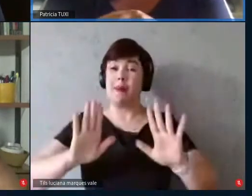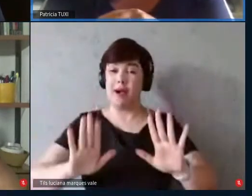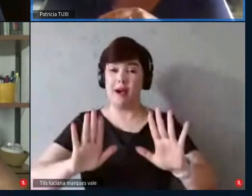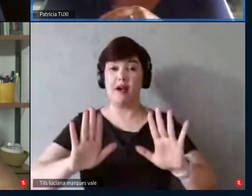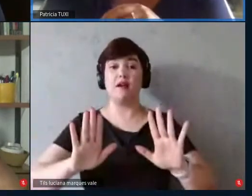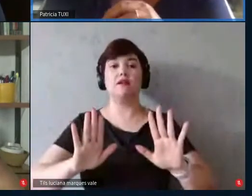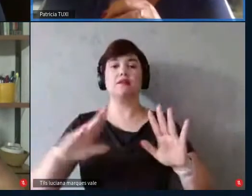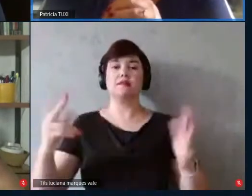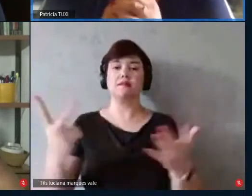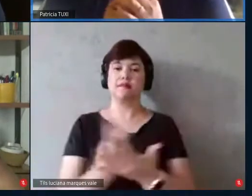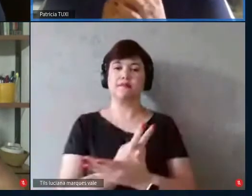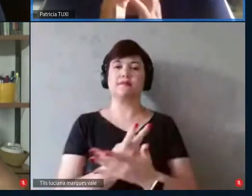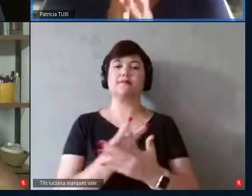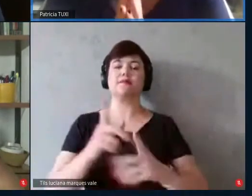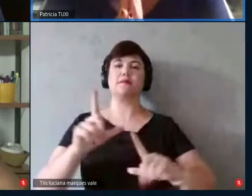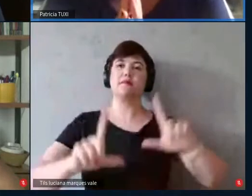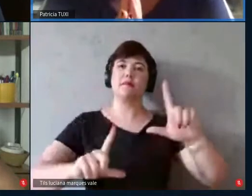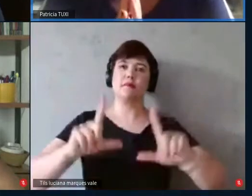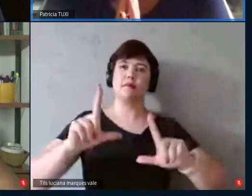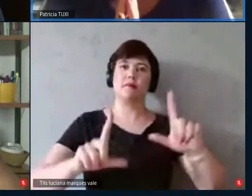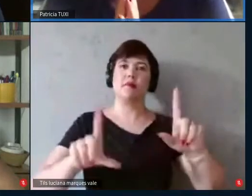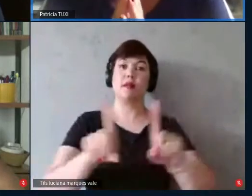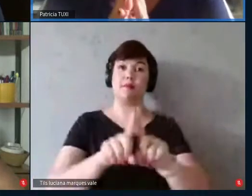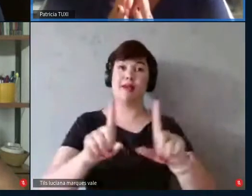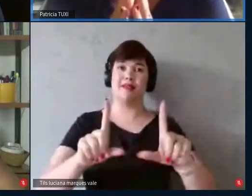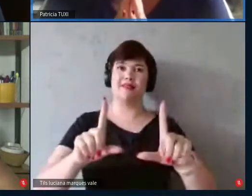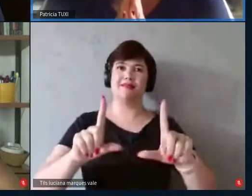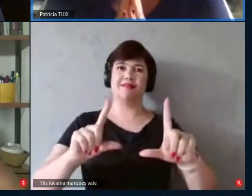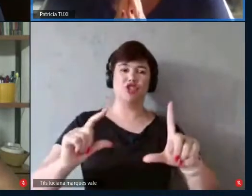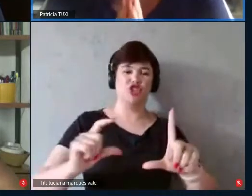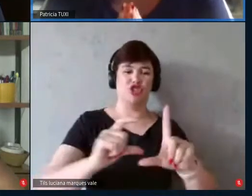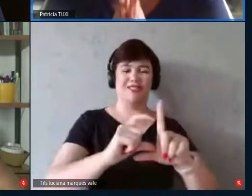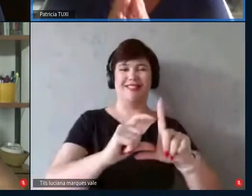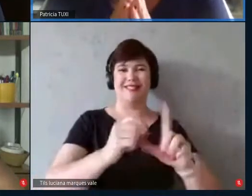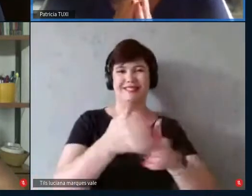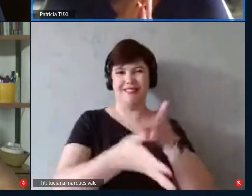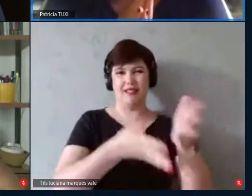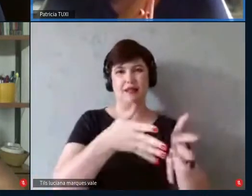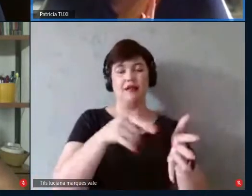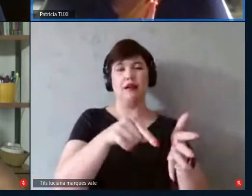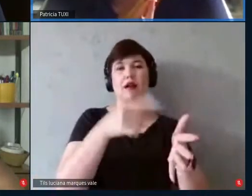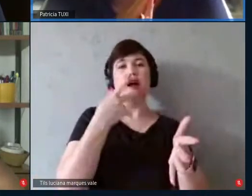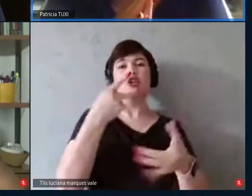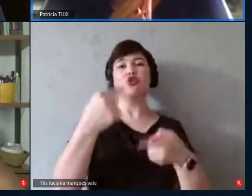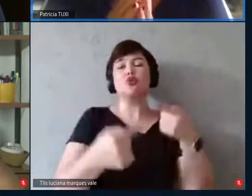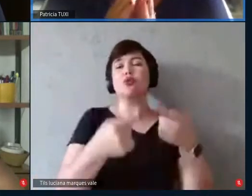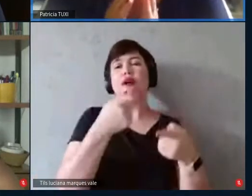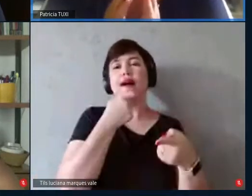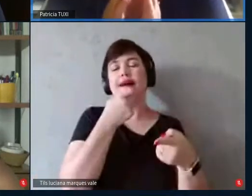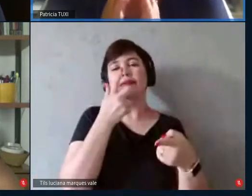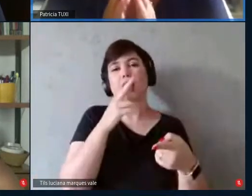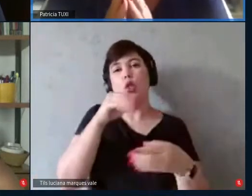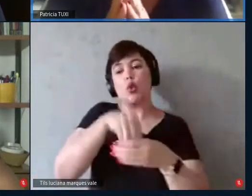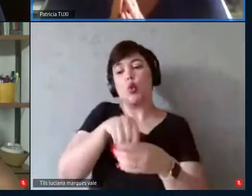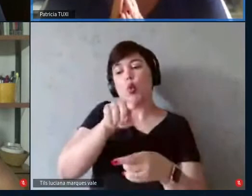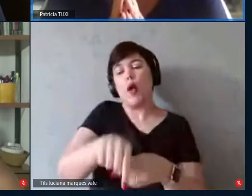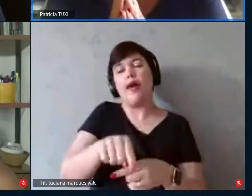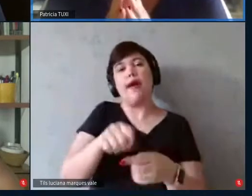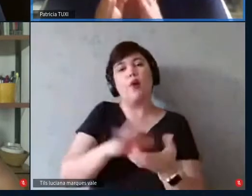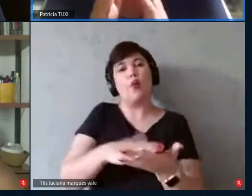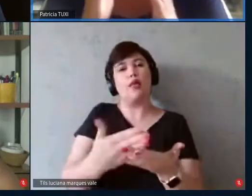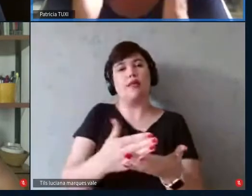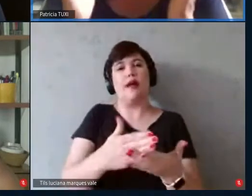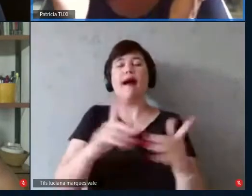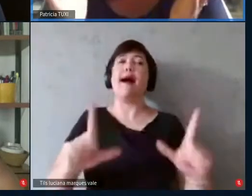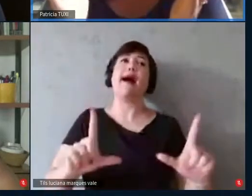da TV e a janela de Libras, a discussão também não estava ainda no intérprete, a discussão estava na